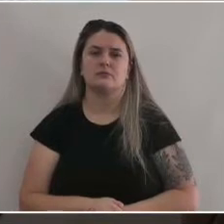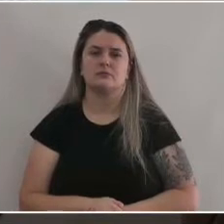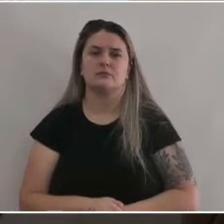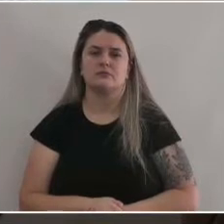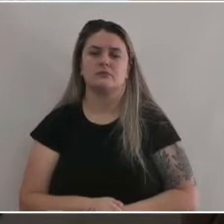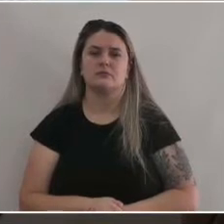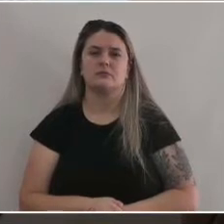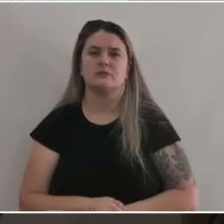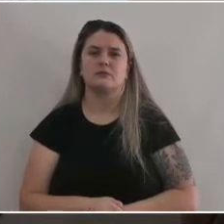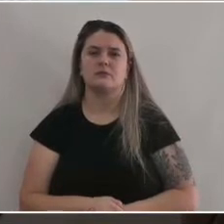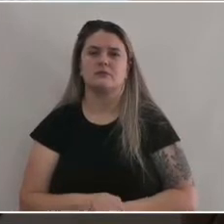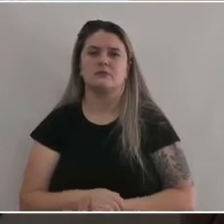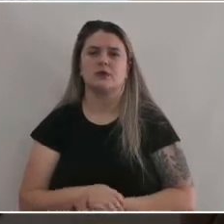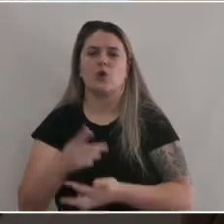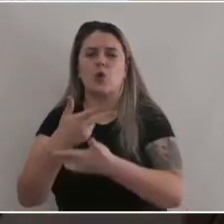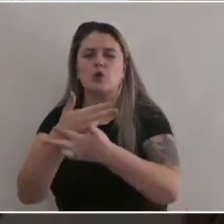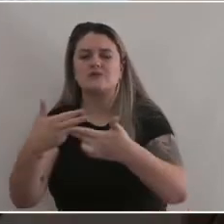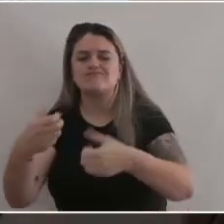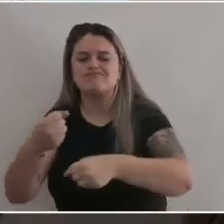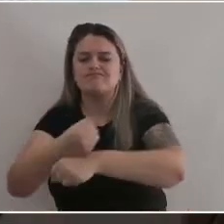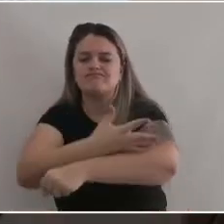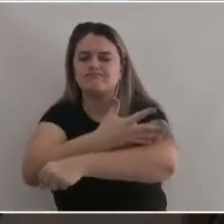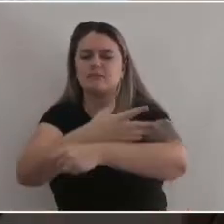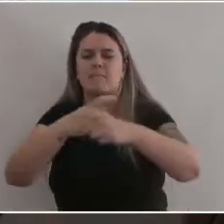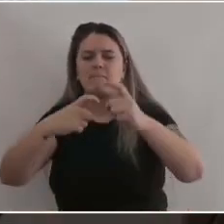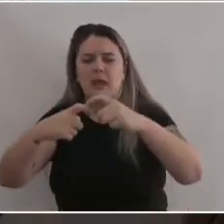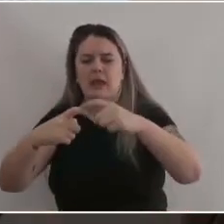Para média e alta complexidade,